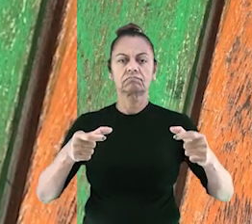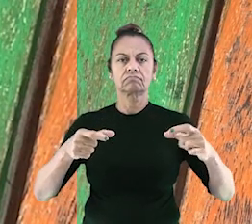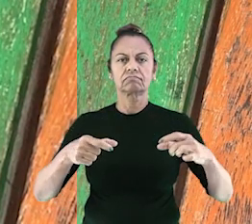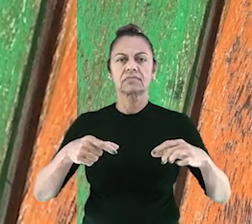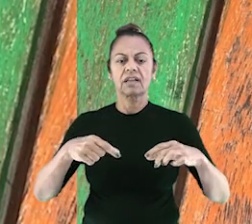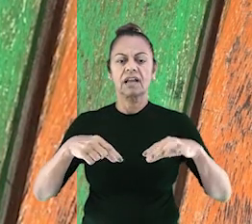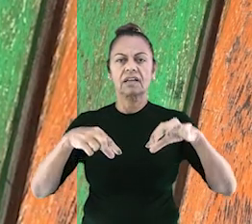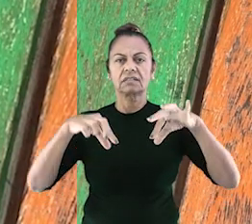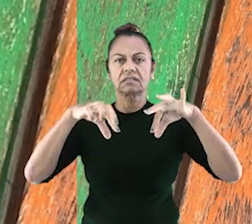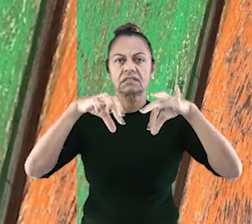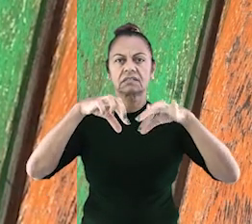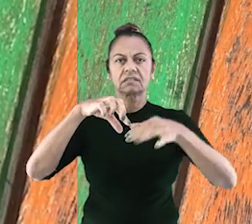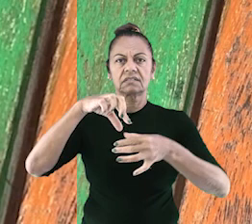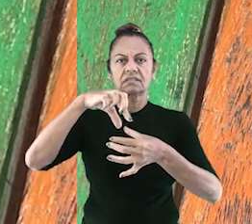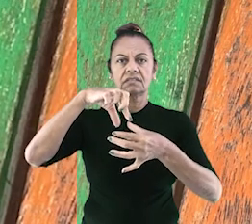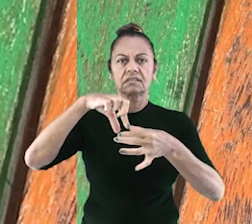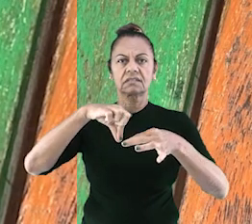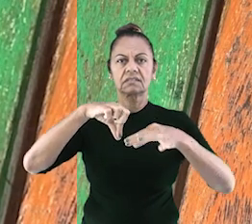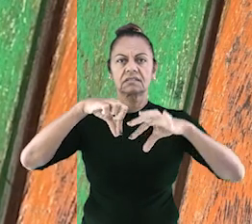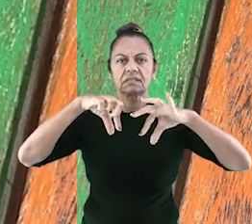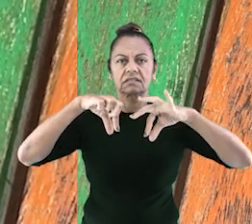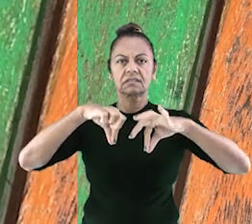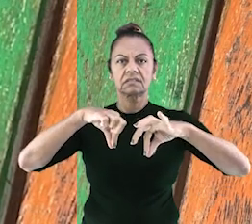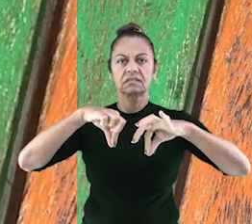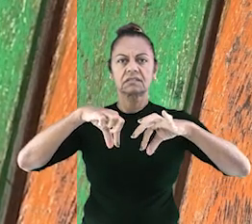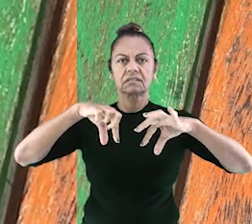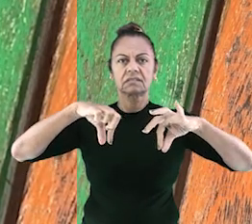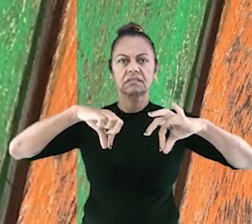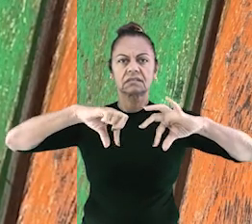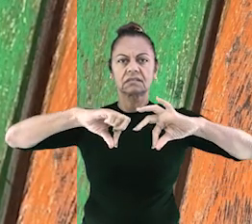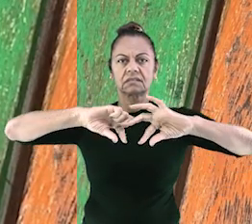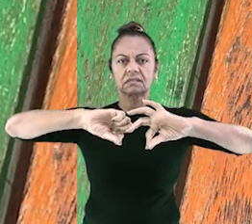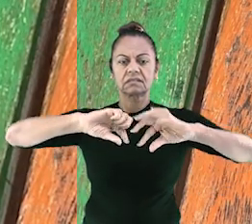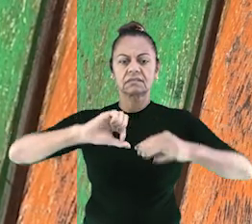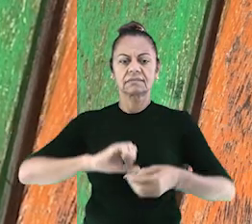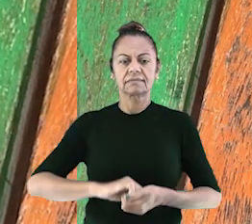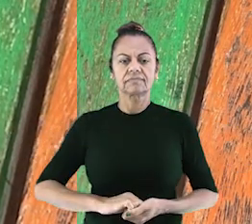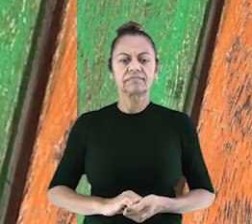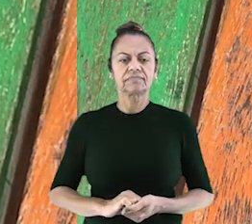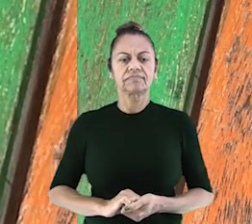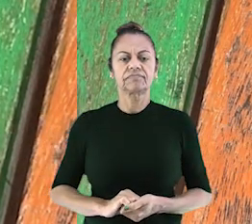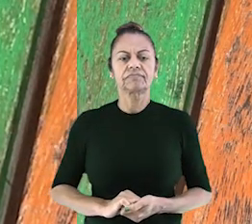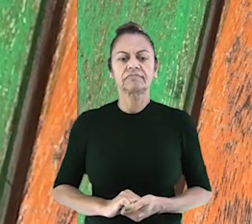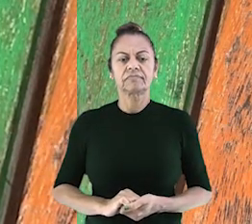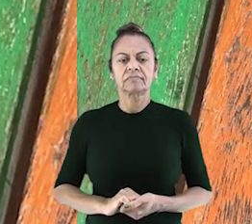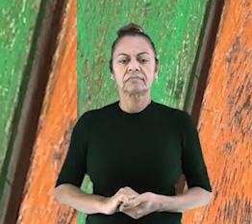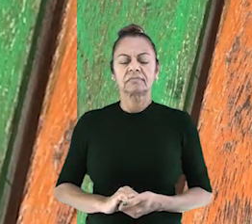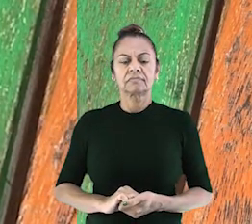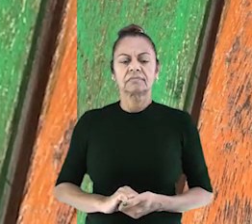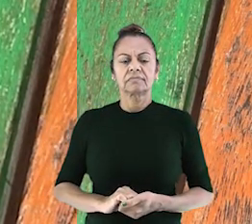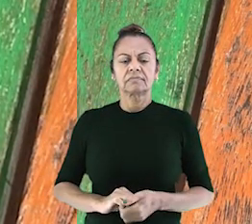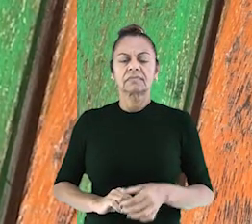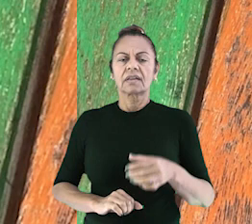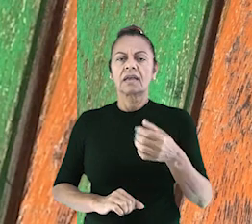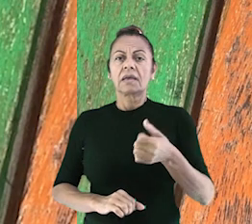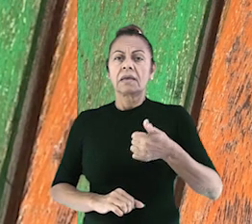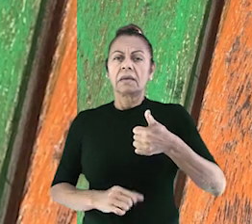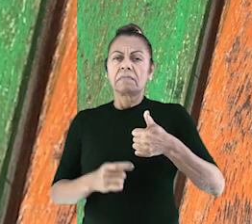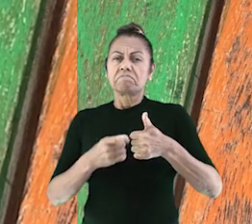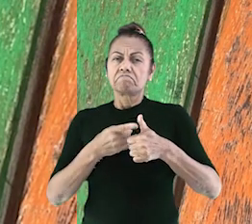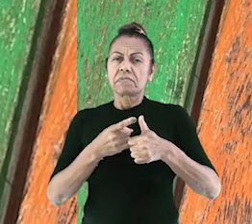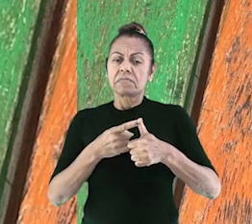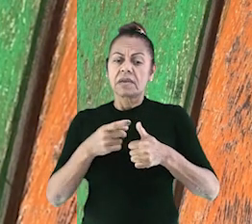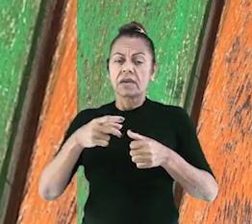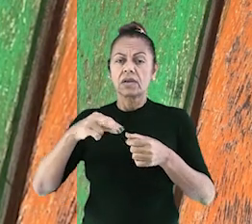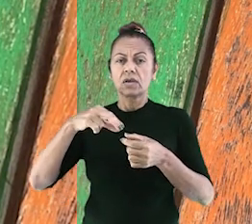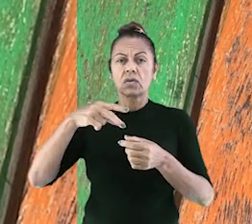alguns dentes. Eu estou utilizando 4 dentes como medida. Olha lá como que faz. Primeiro faz um